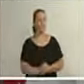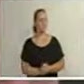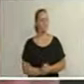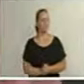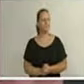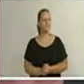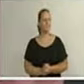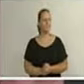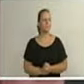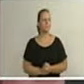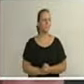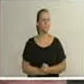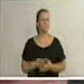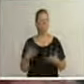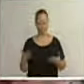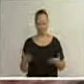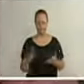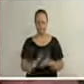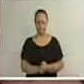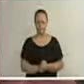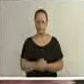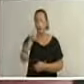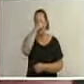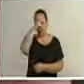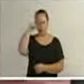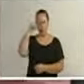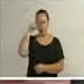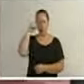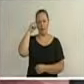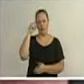Rosa acabou de assumir, mas o presidente tinha